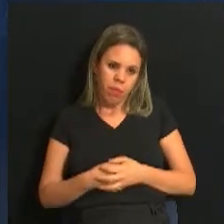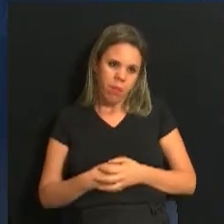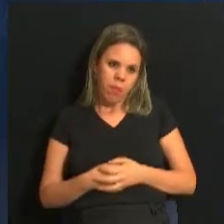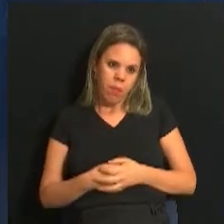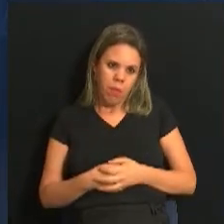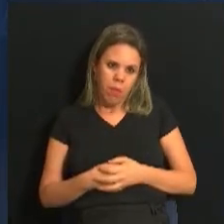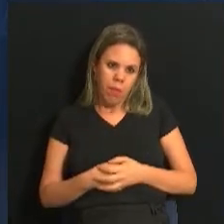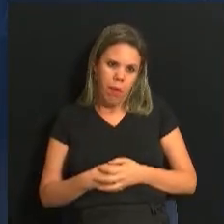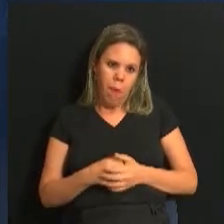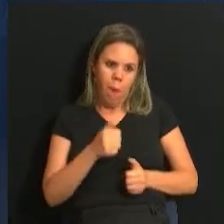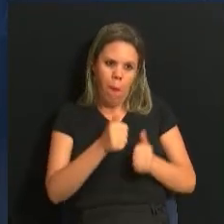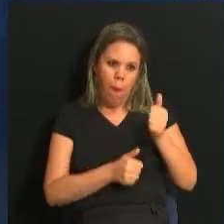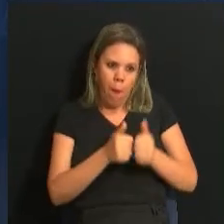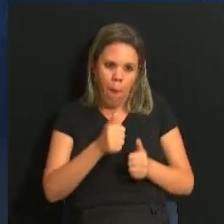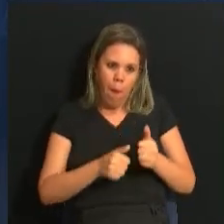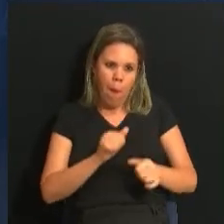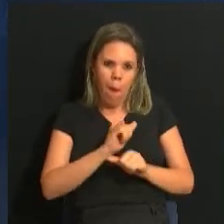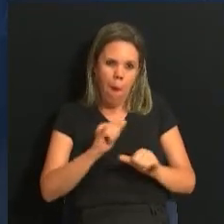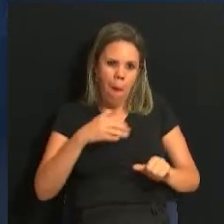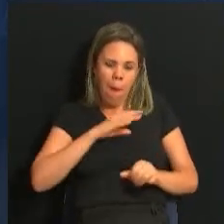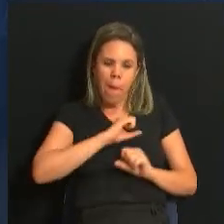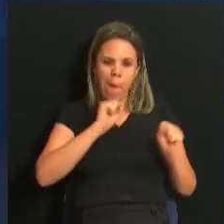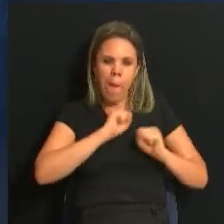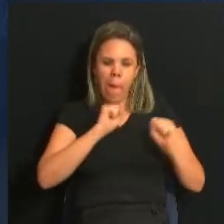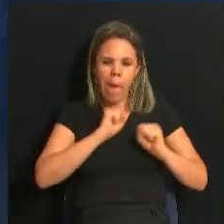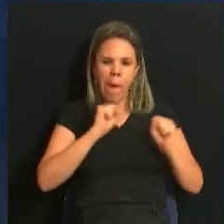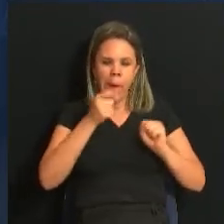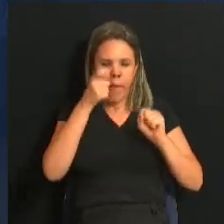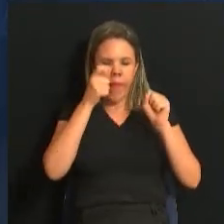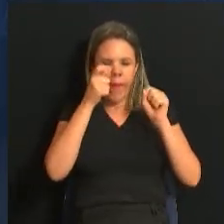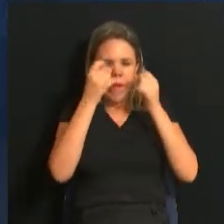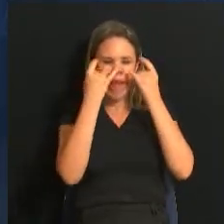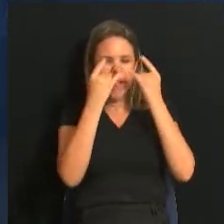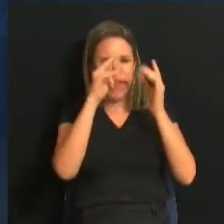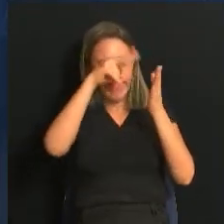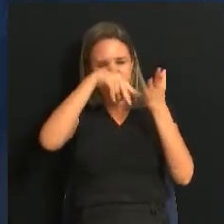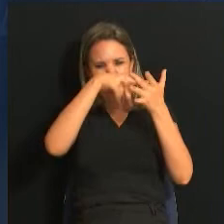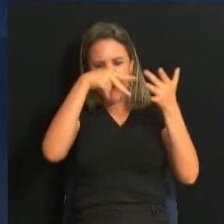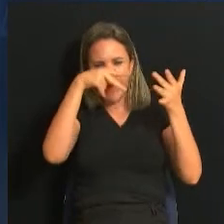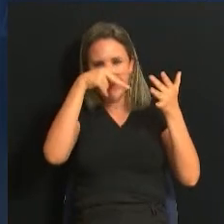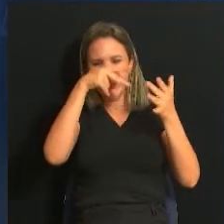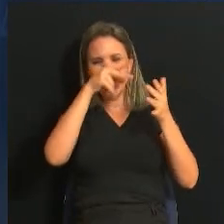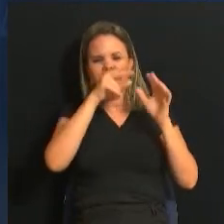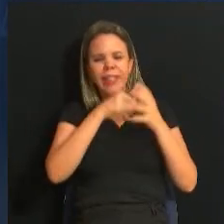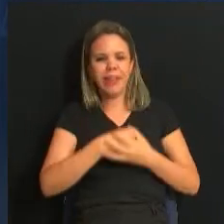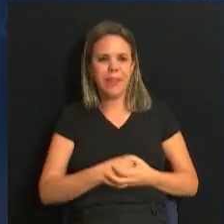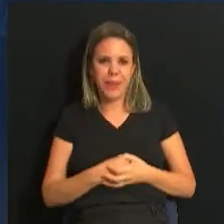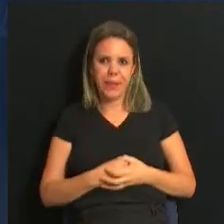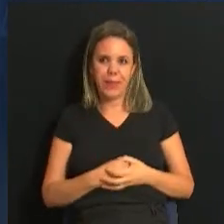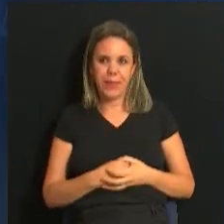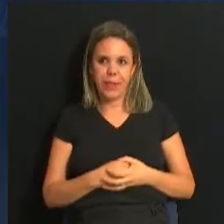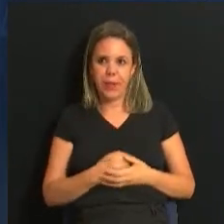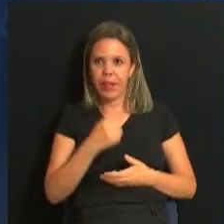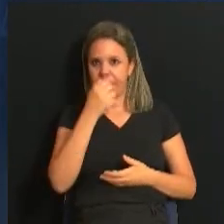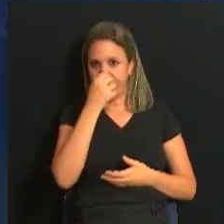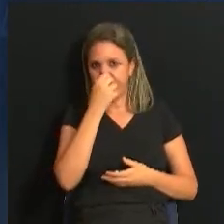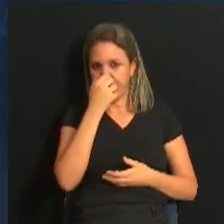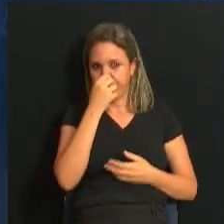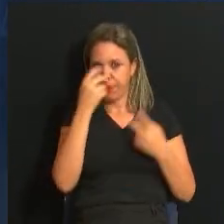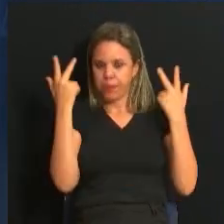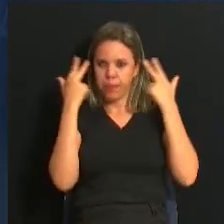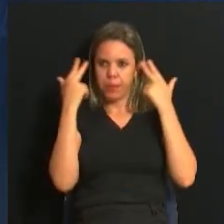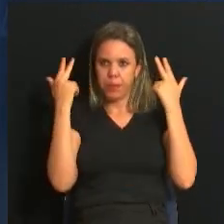no futebol, que eu sou apaixonado, eu assisto, eu leio bastante sobre o assunto, e é muito comum nós